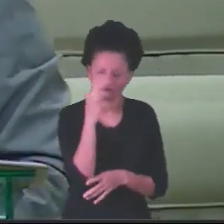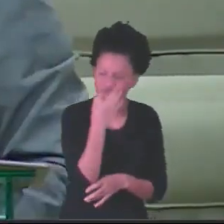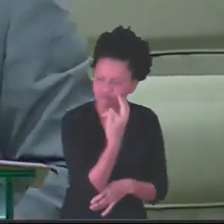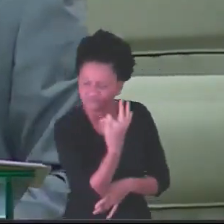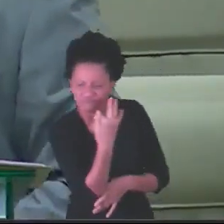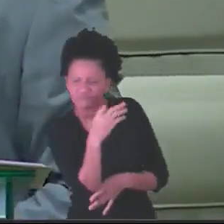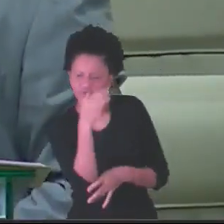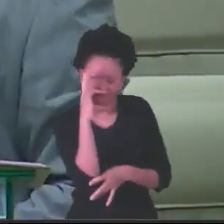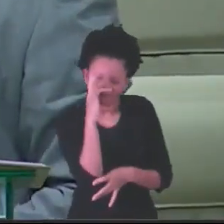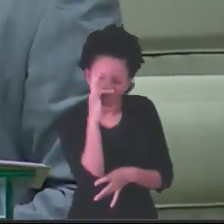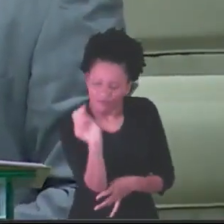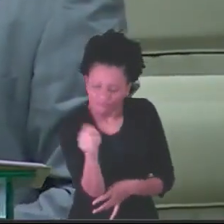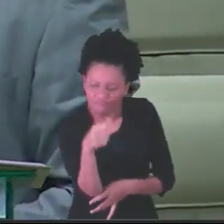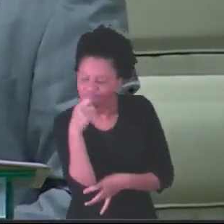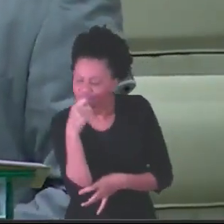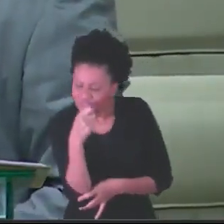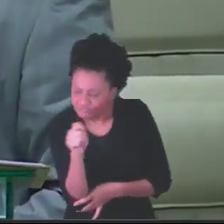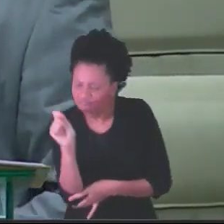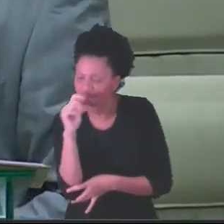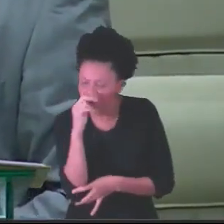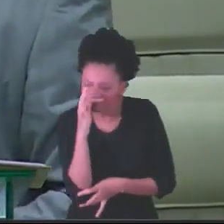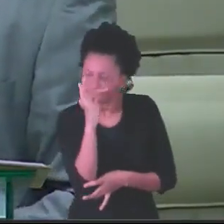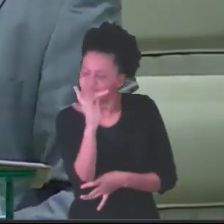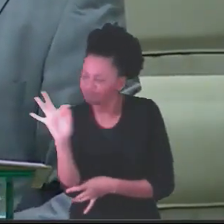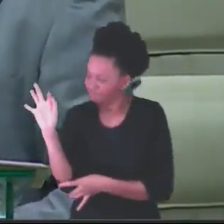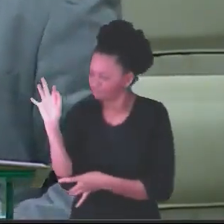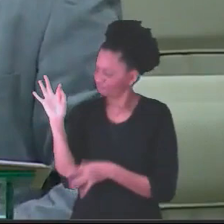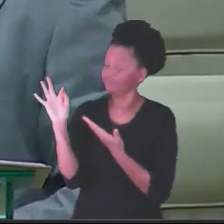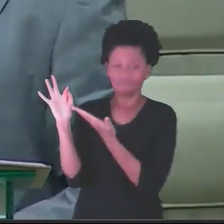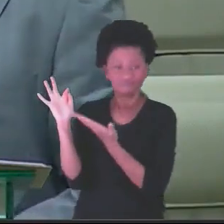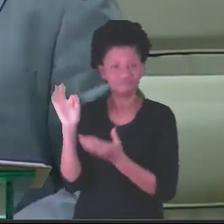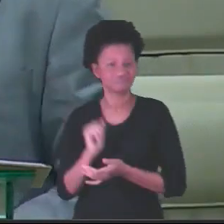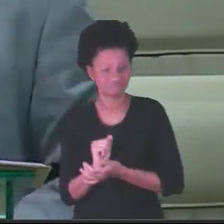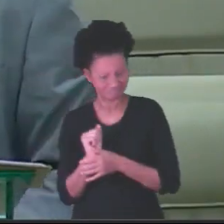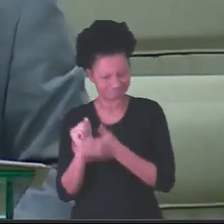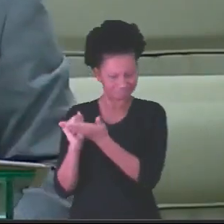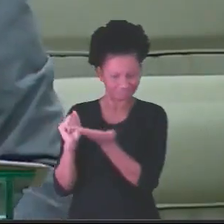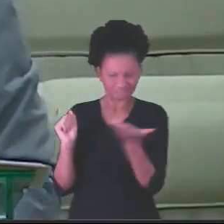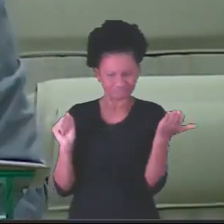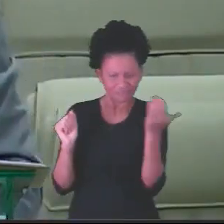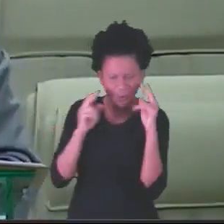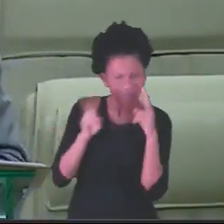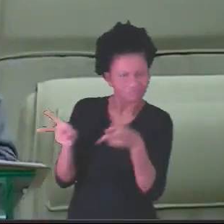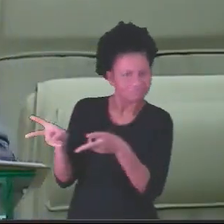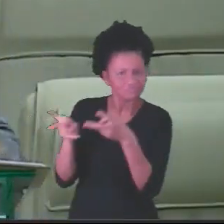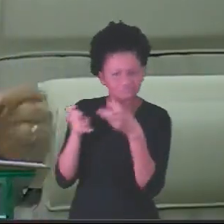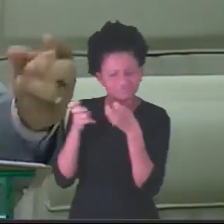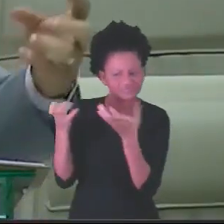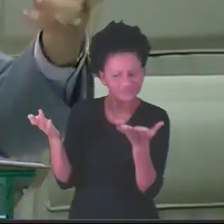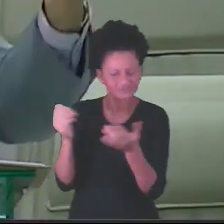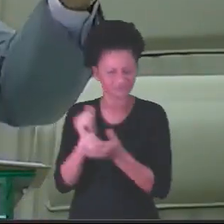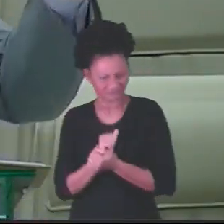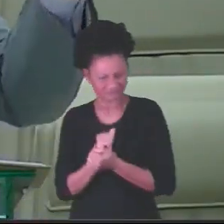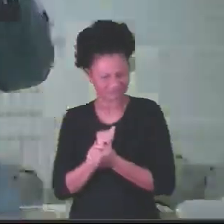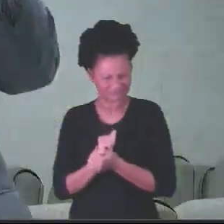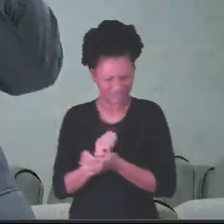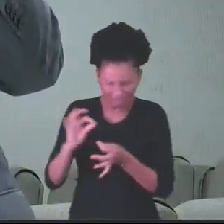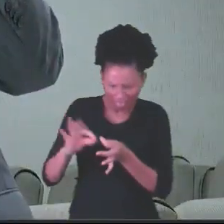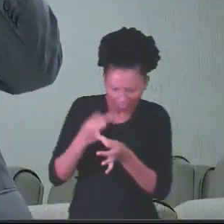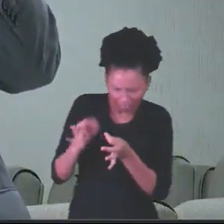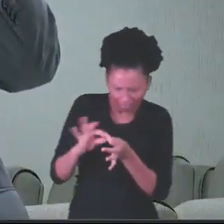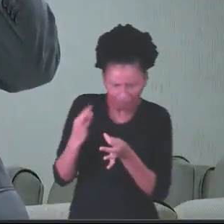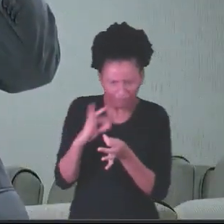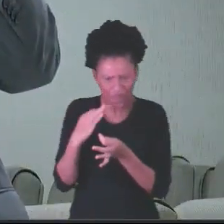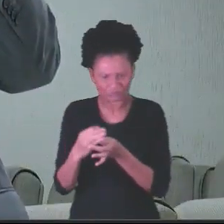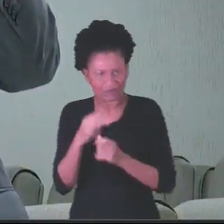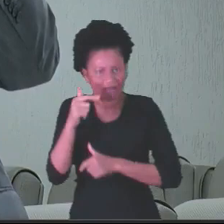campo como eles eles não tecem não fiam mas eles logo nasce